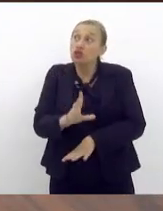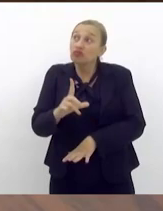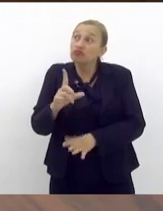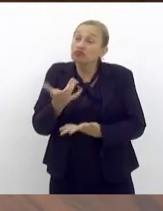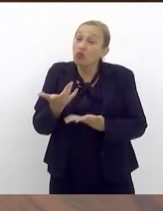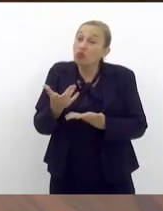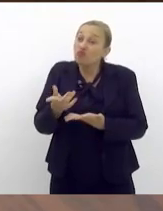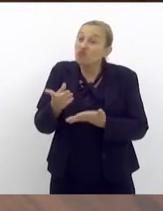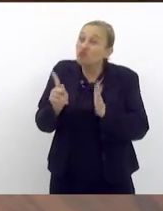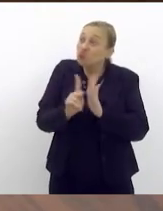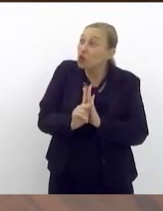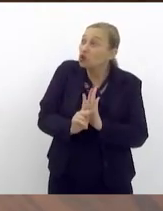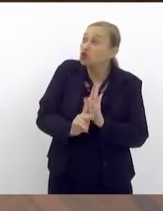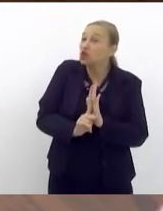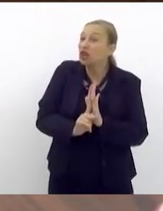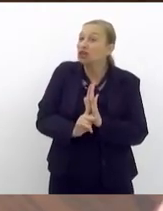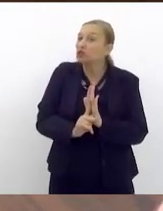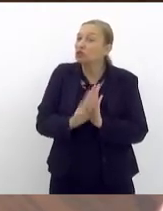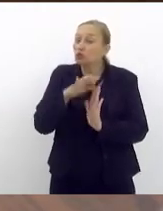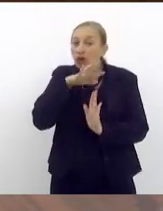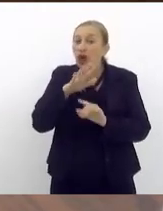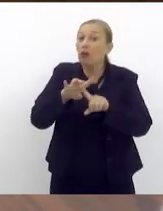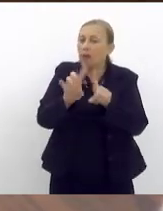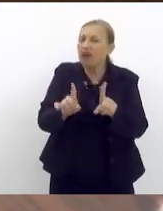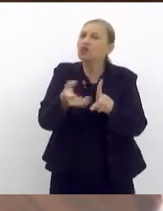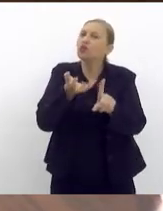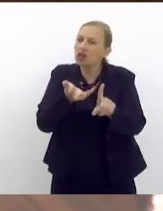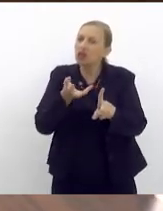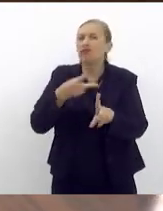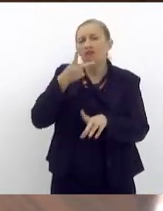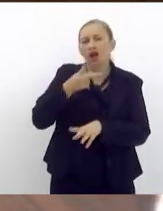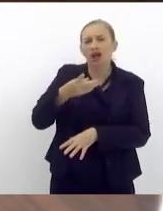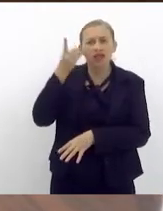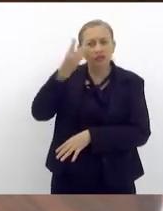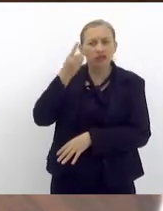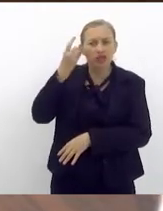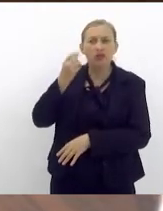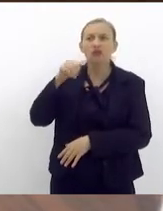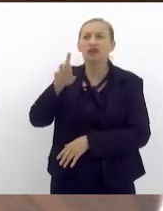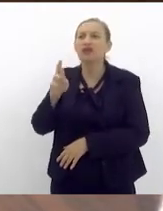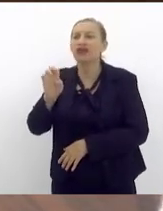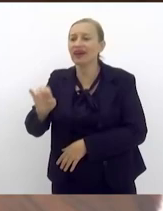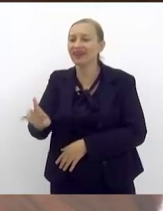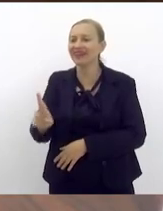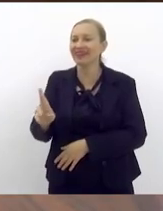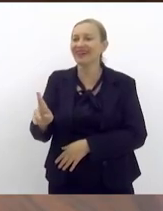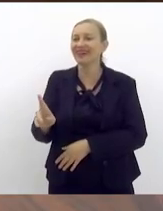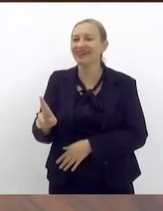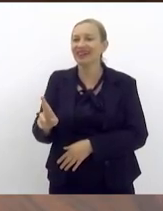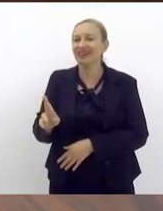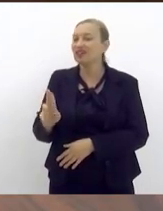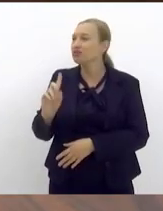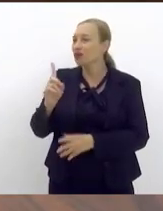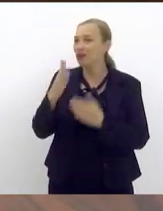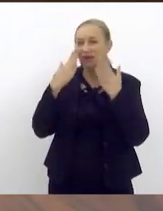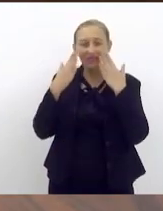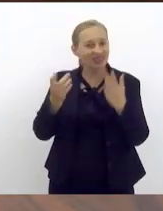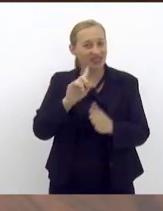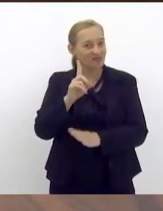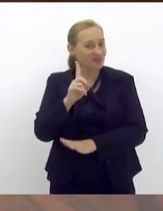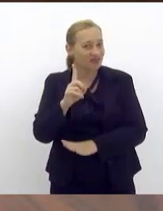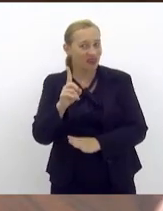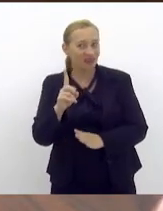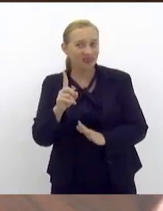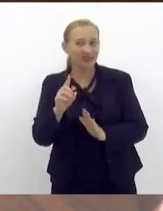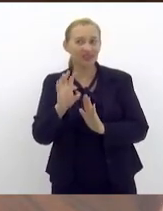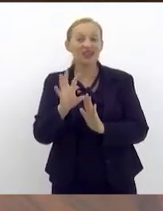dizer assim meramente se imploro mas eu queria dizer o deputado rosember Cadê ele não apresentei emenda não é roseberg